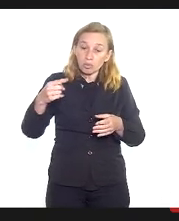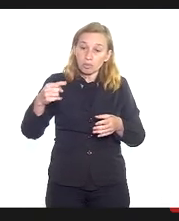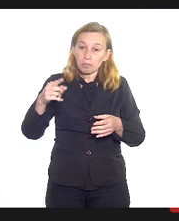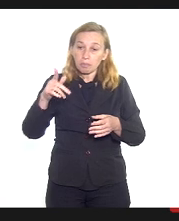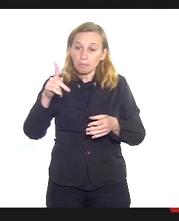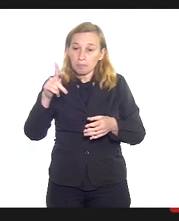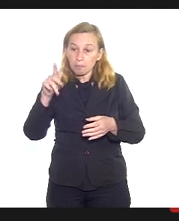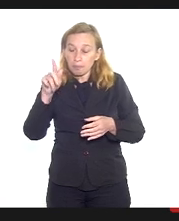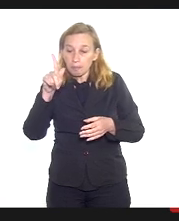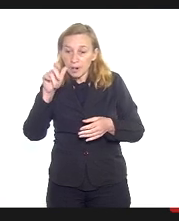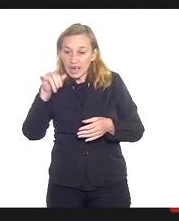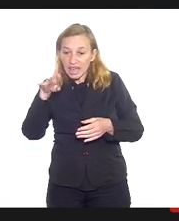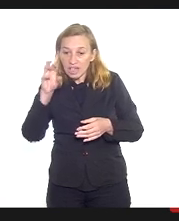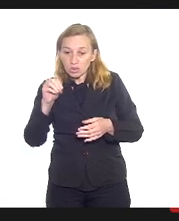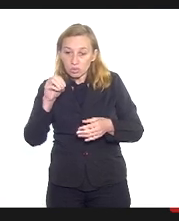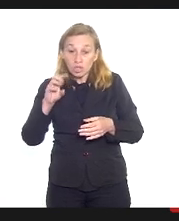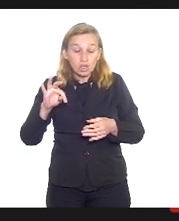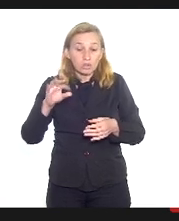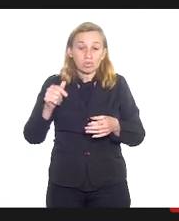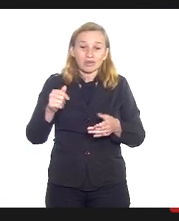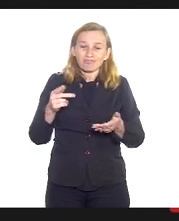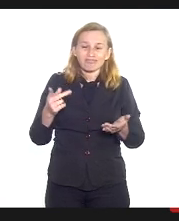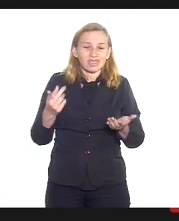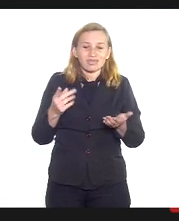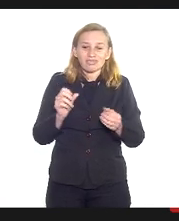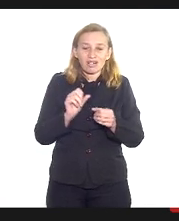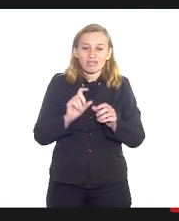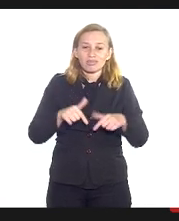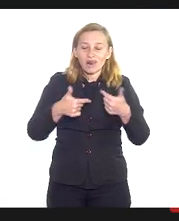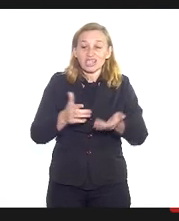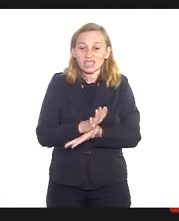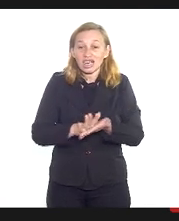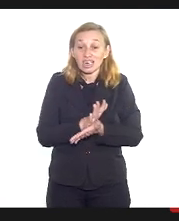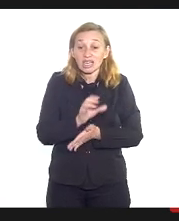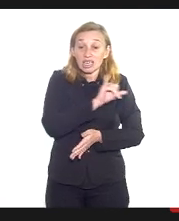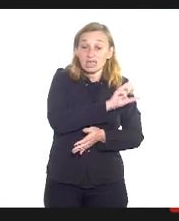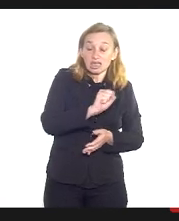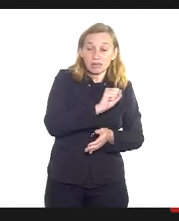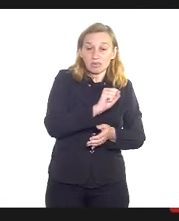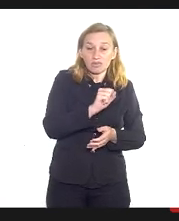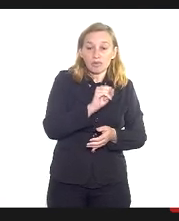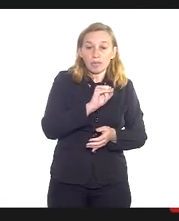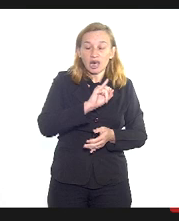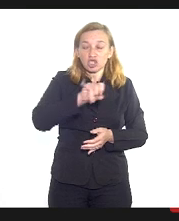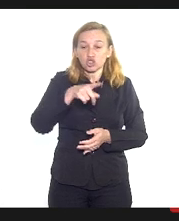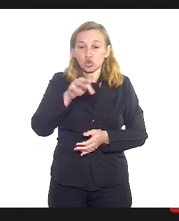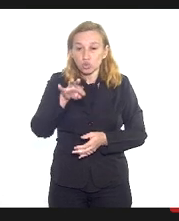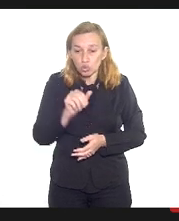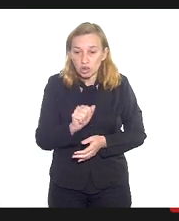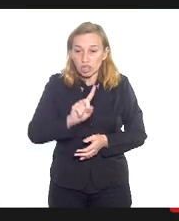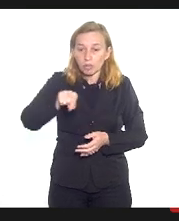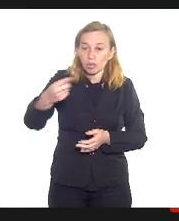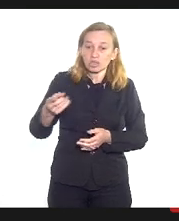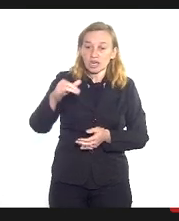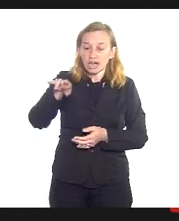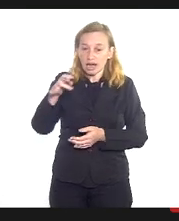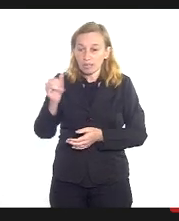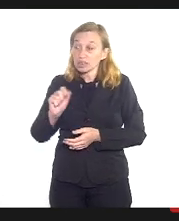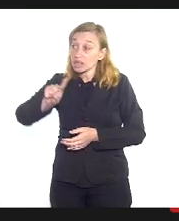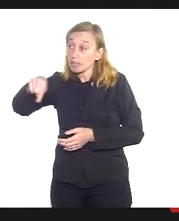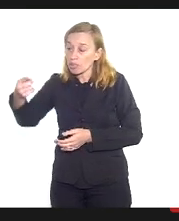está divergente do que acontece com o ICMS. O ICMS vai para a Junta, depois para a Câmara, e se tudo der, né, vai para o